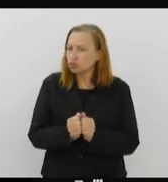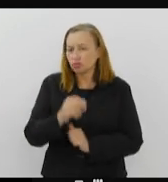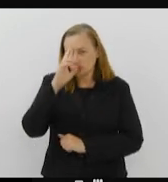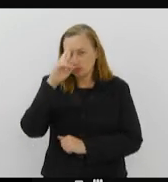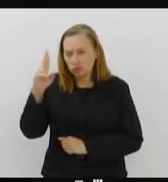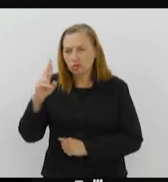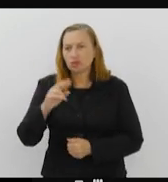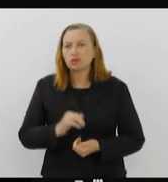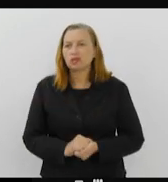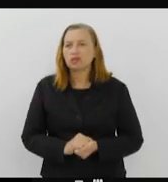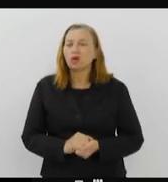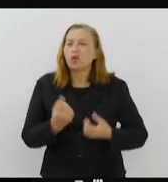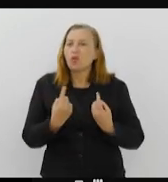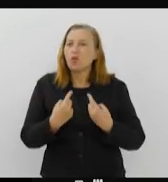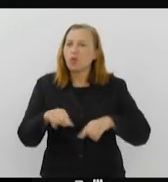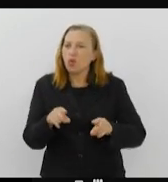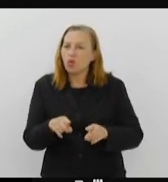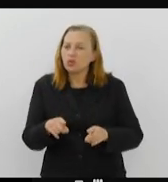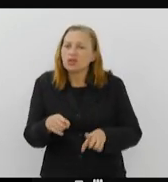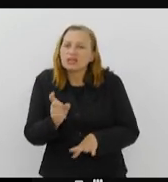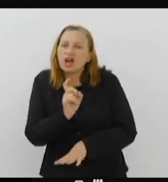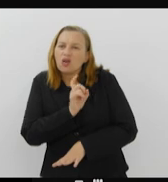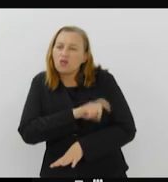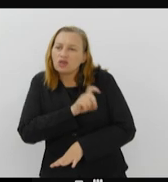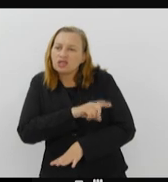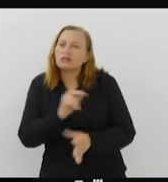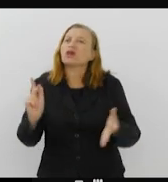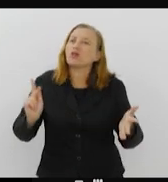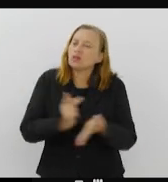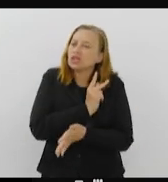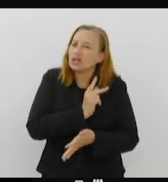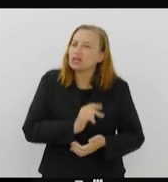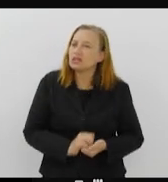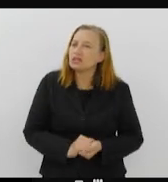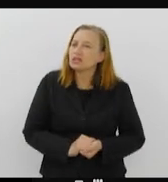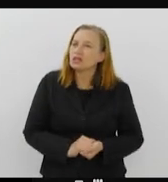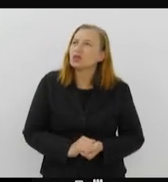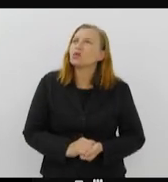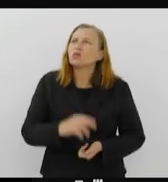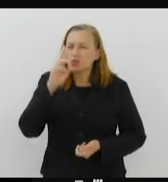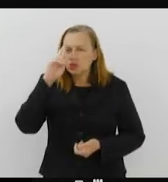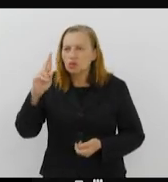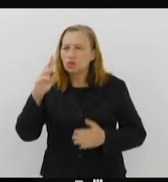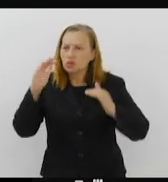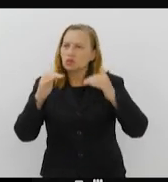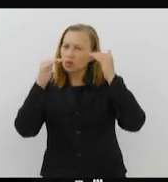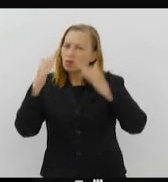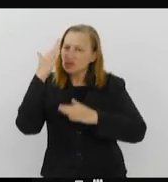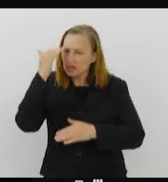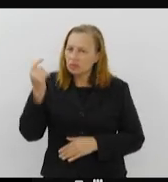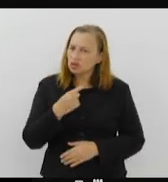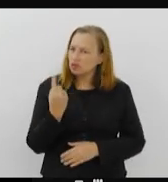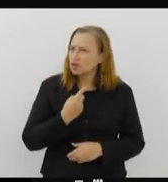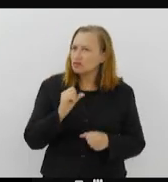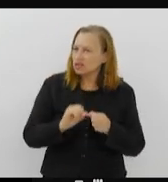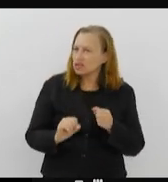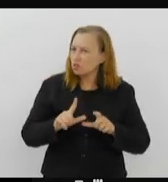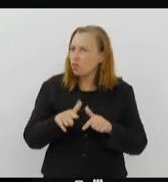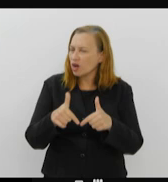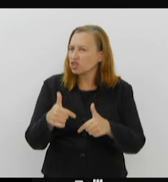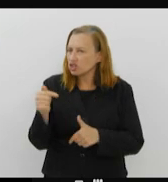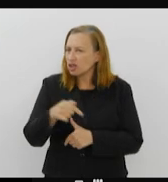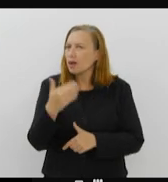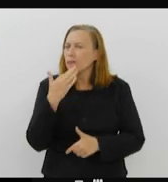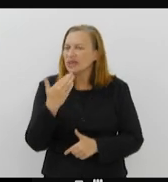Excelência contra realmente essa covardia que acontece. Vossa Excelência sabe que nós fizemos uma ação aqui